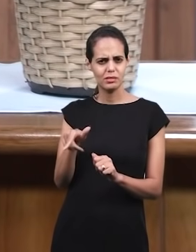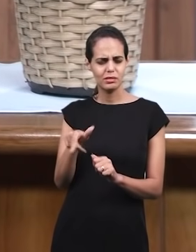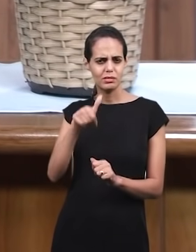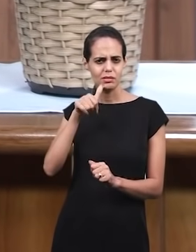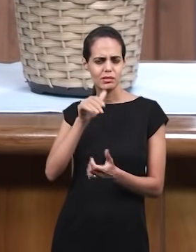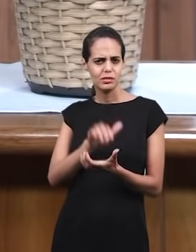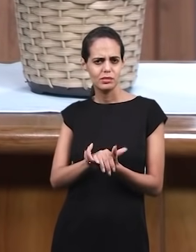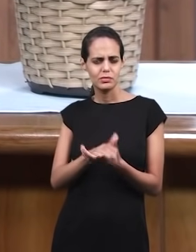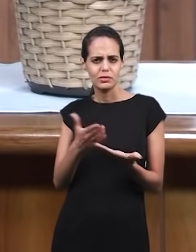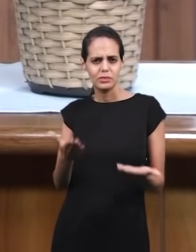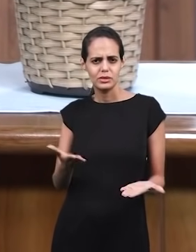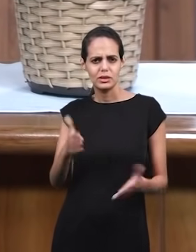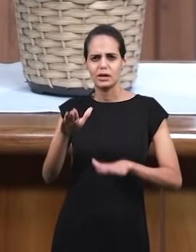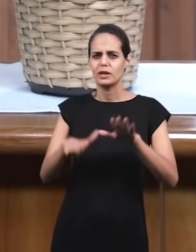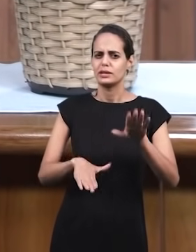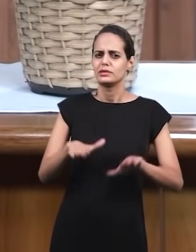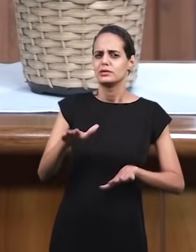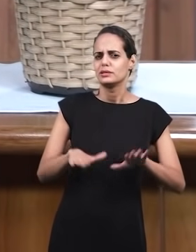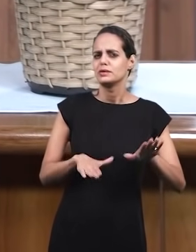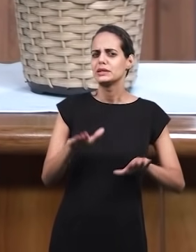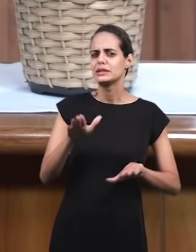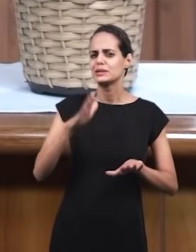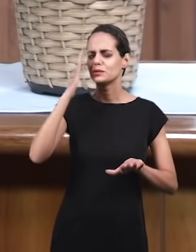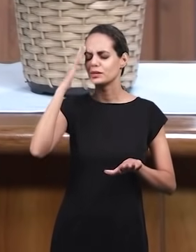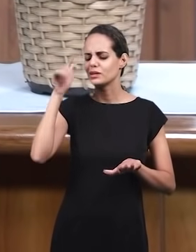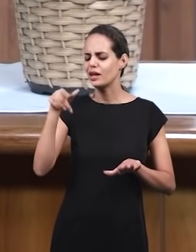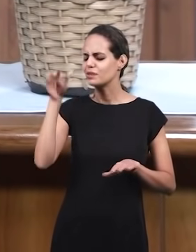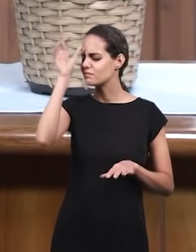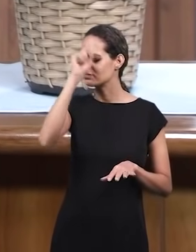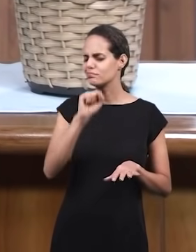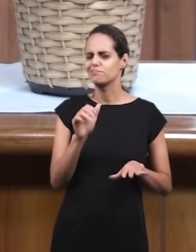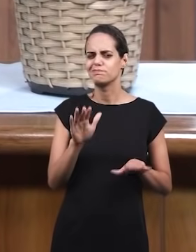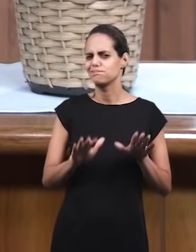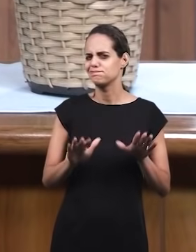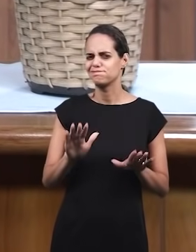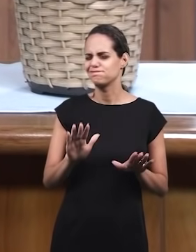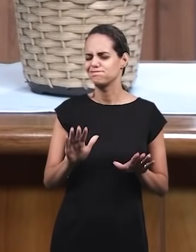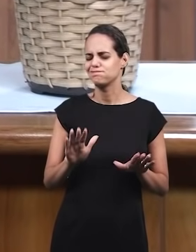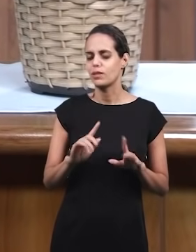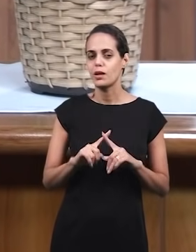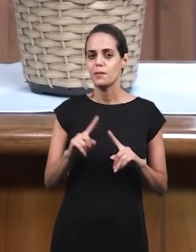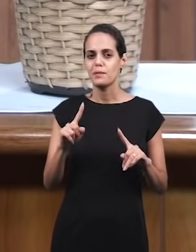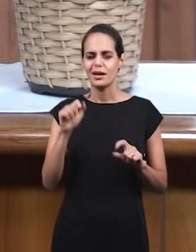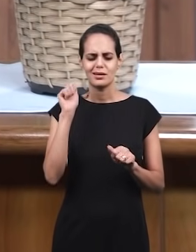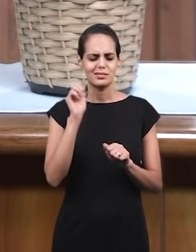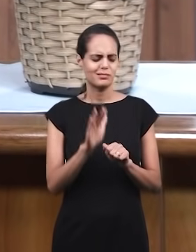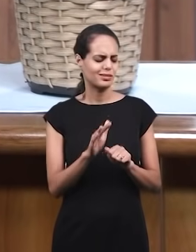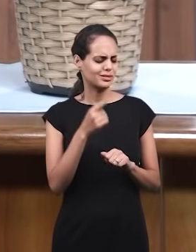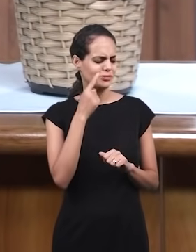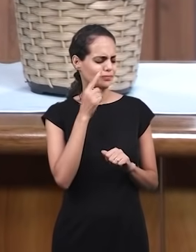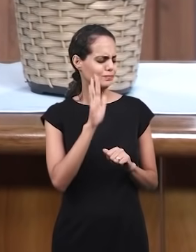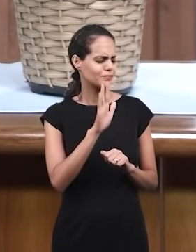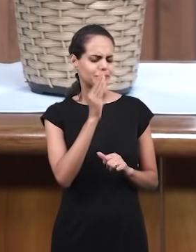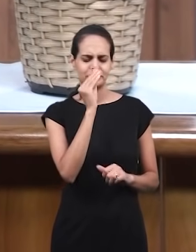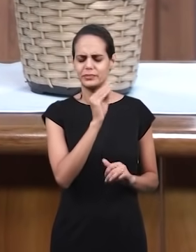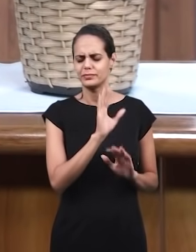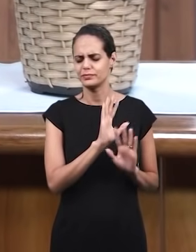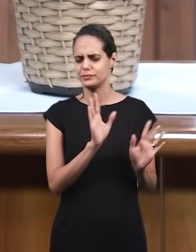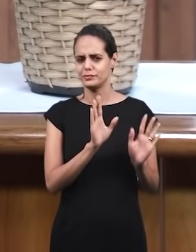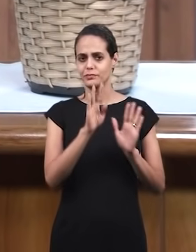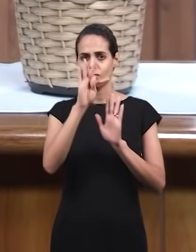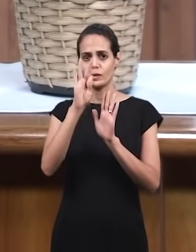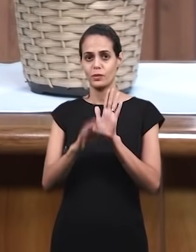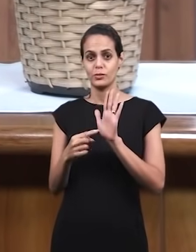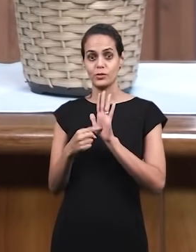a dor da esposa, o sofrimento dela, mas Ana não levou em consideração isso. O texto diz que